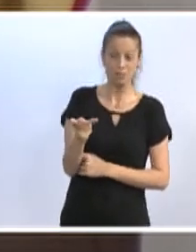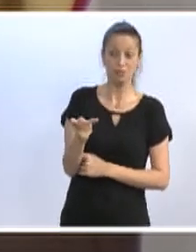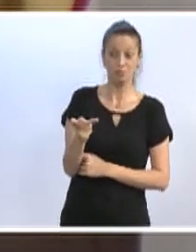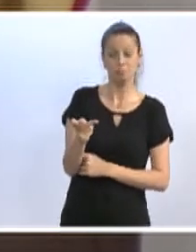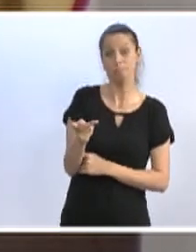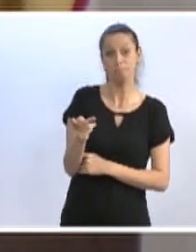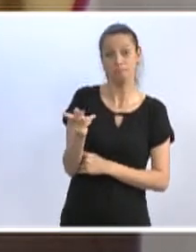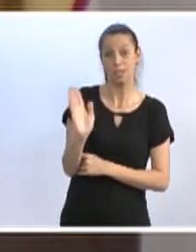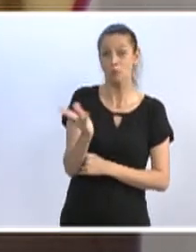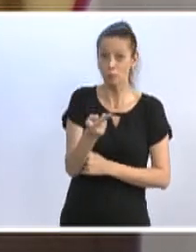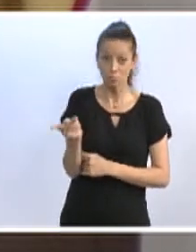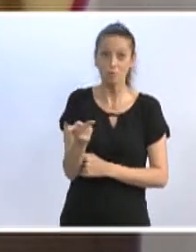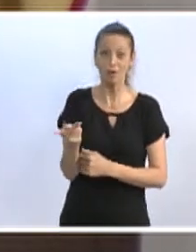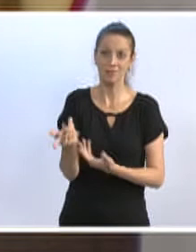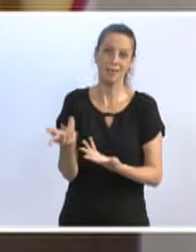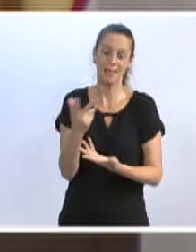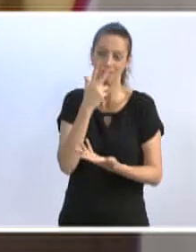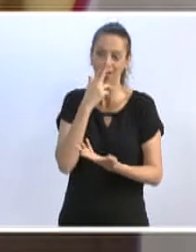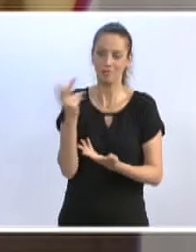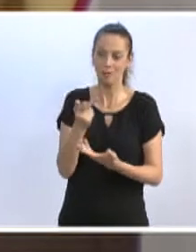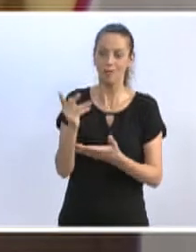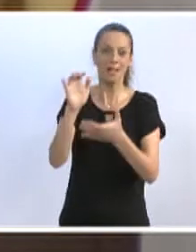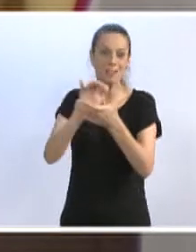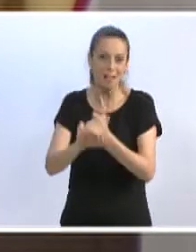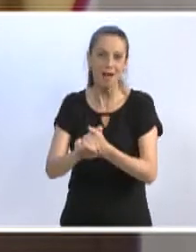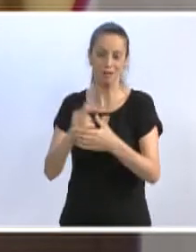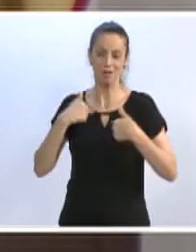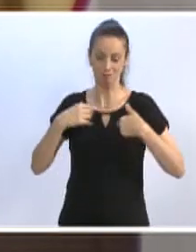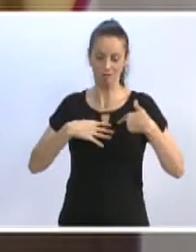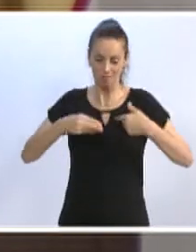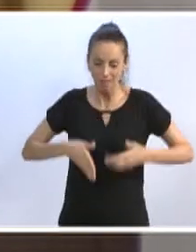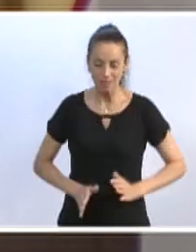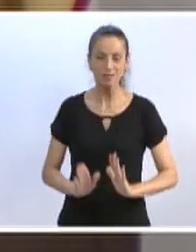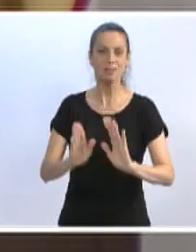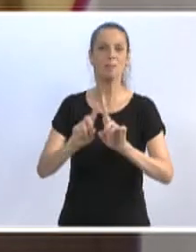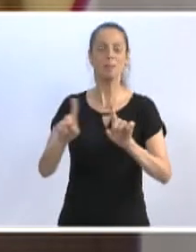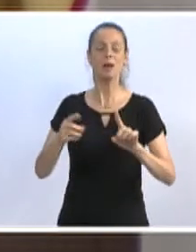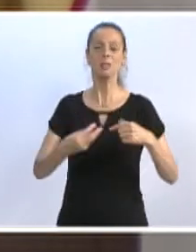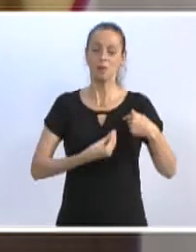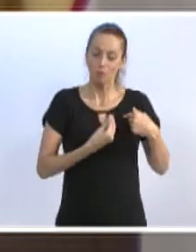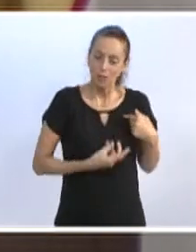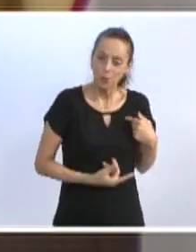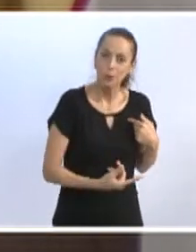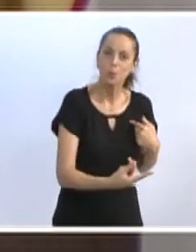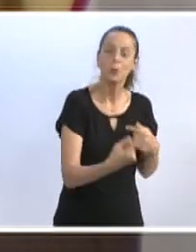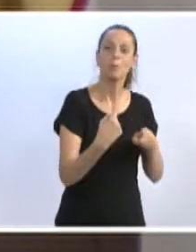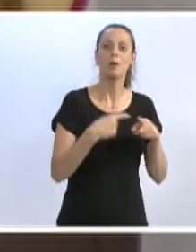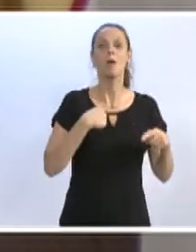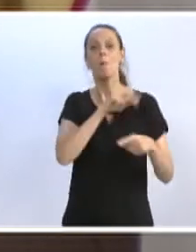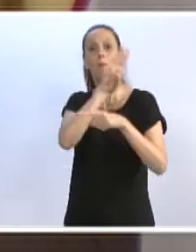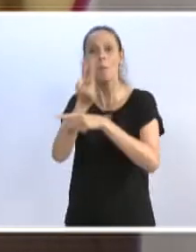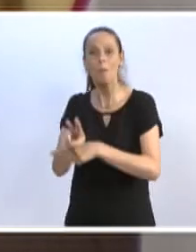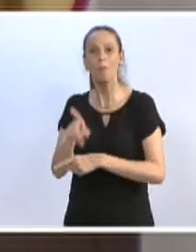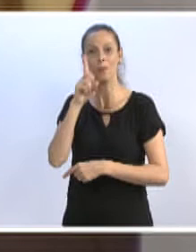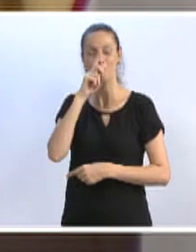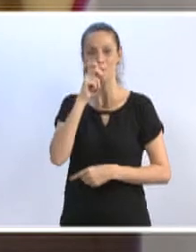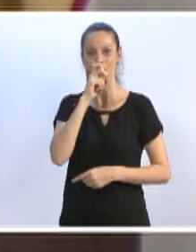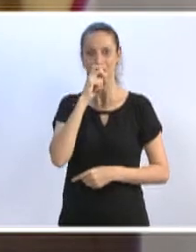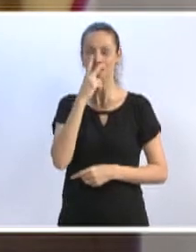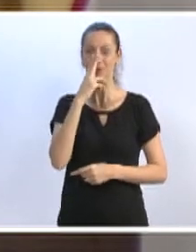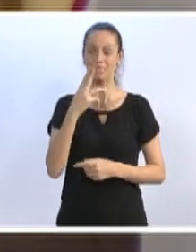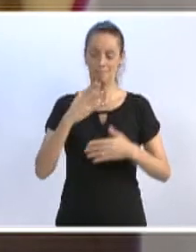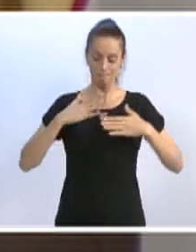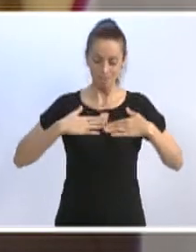a vida e a tua vida dependeu deles, agora você terá vida longa, porque cuida deles. O sentido da